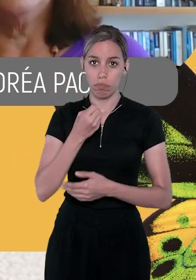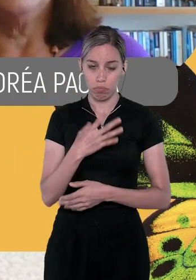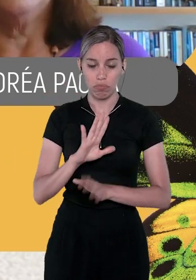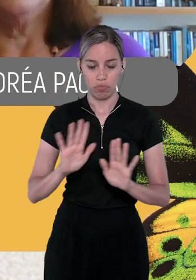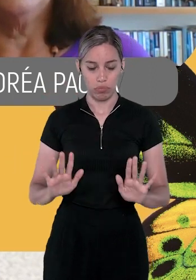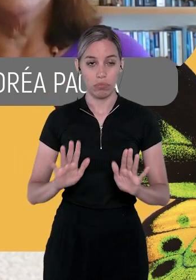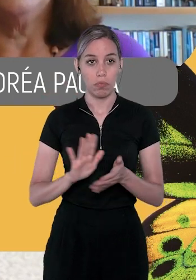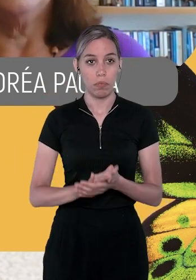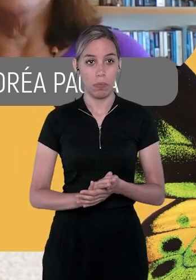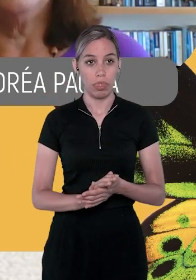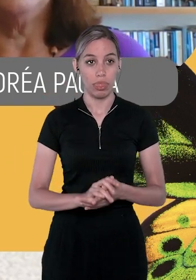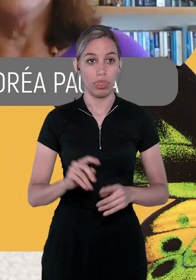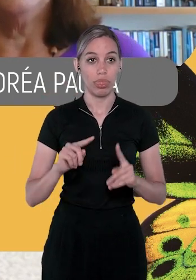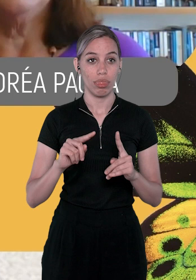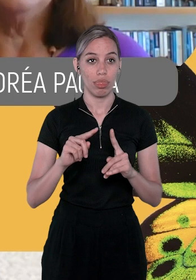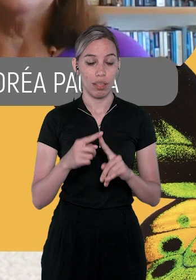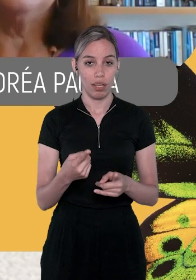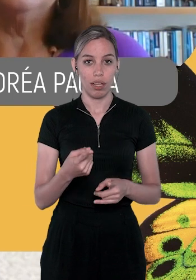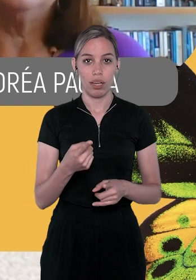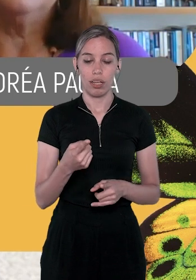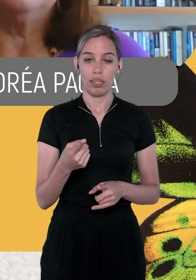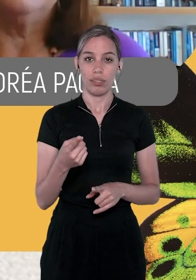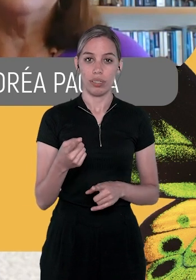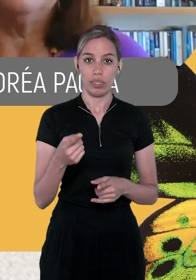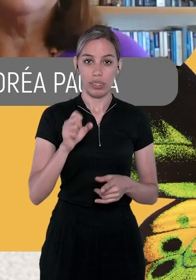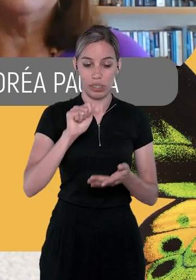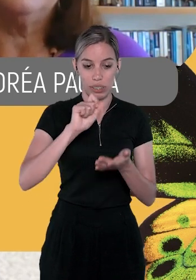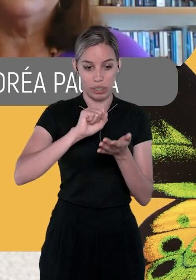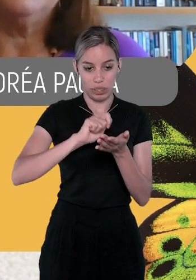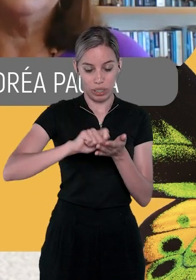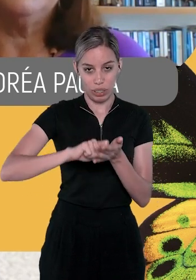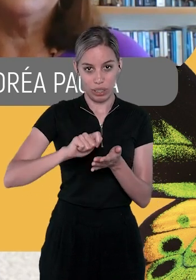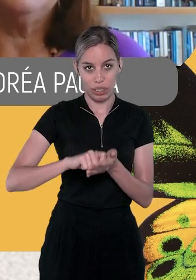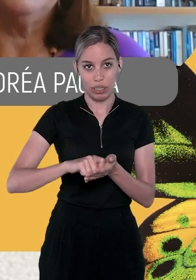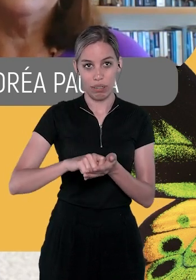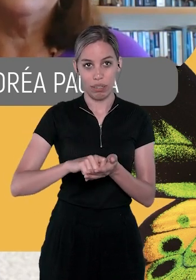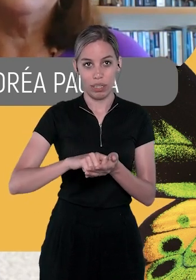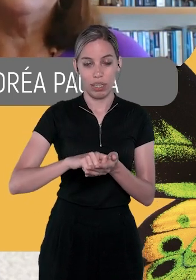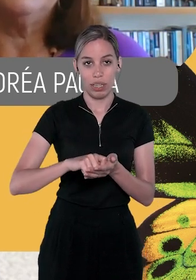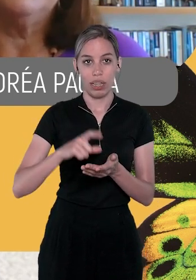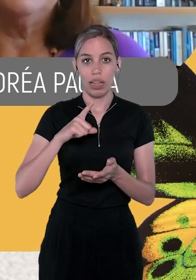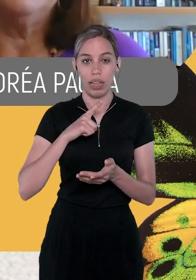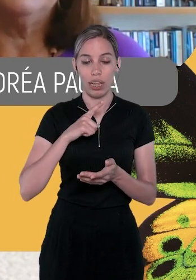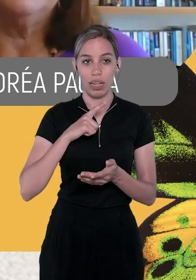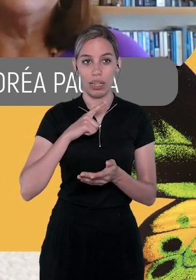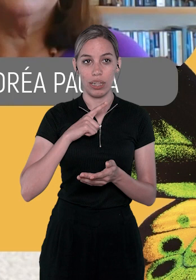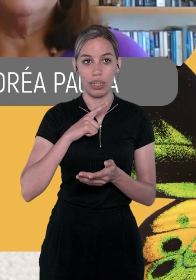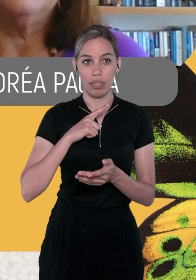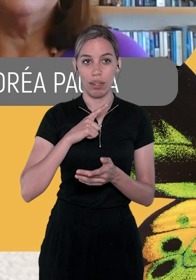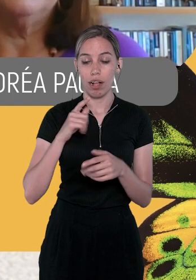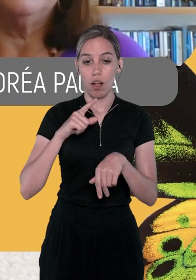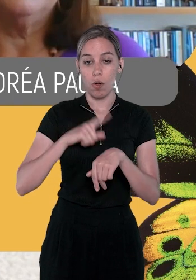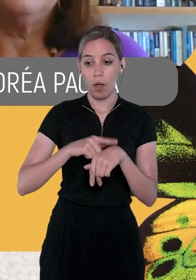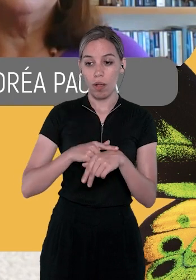coisa de reação para novas histórias, entendeu? Quer dizer, para novos momentos. E essa questão